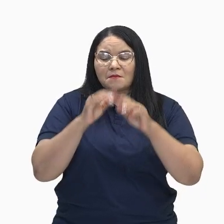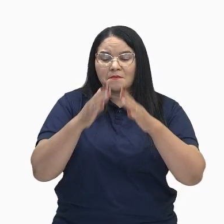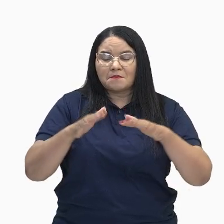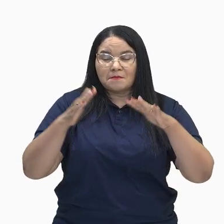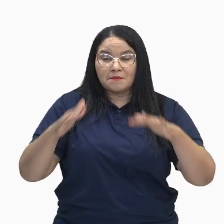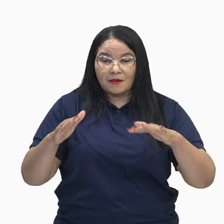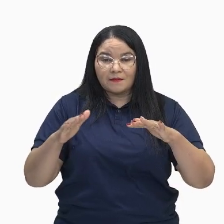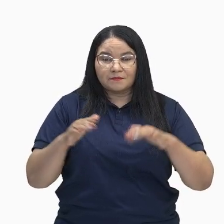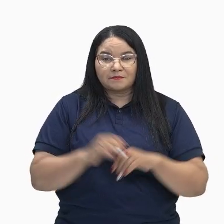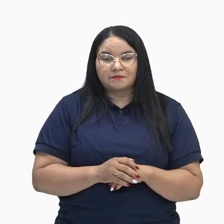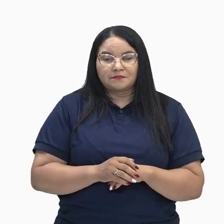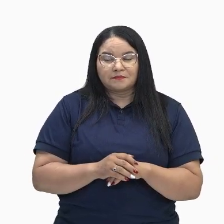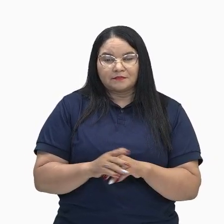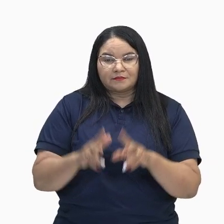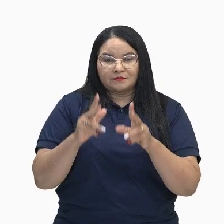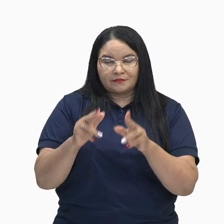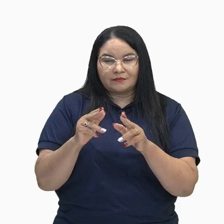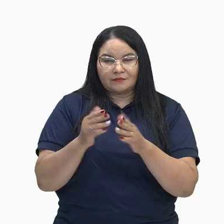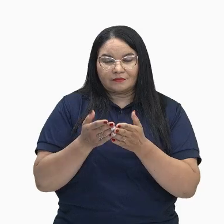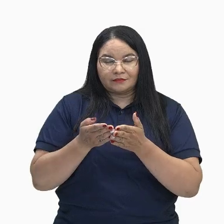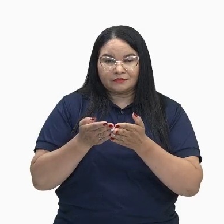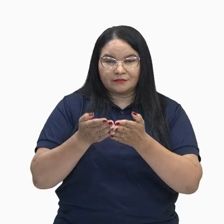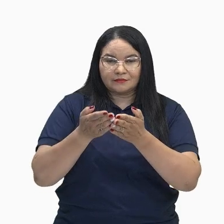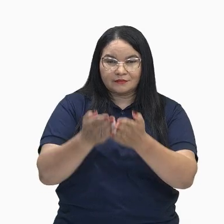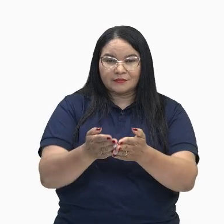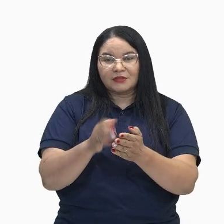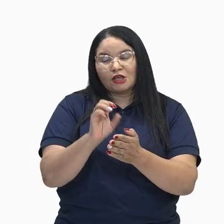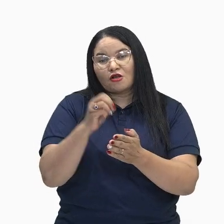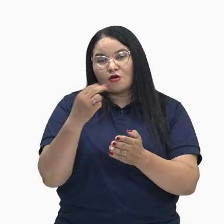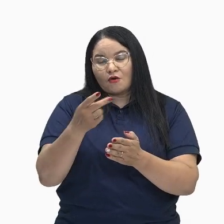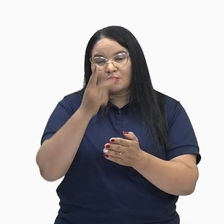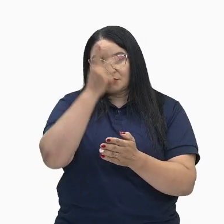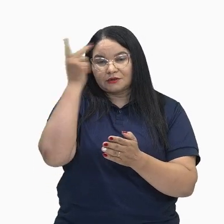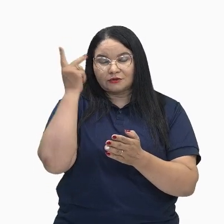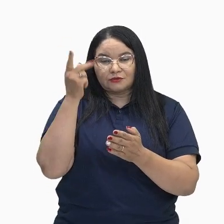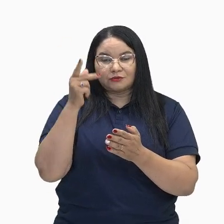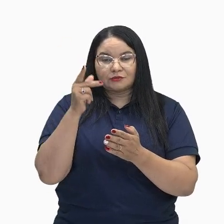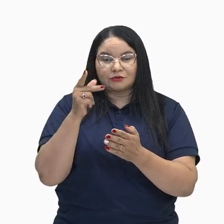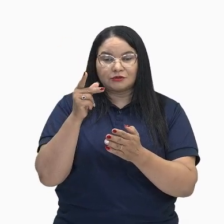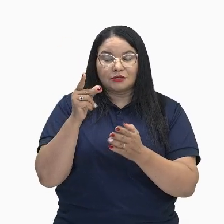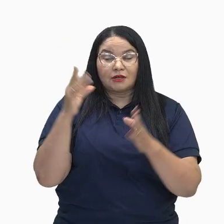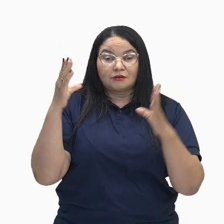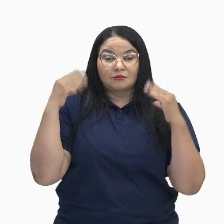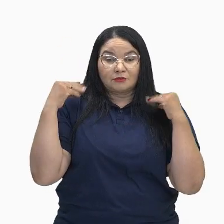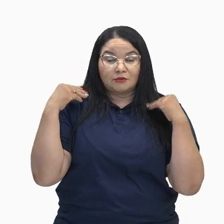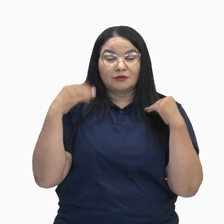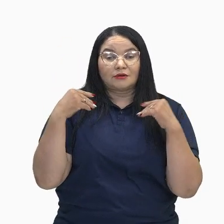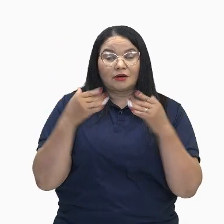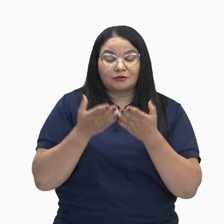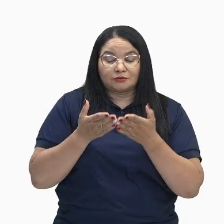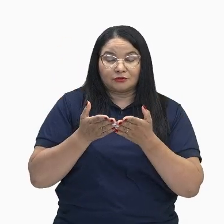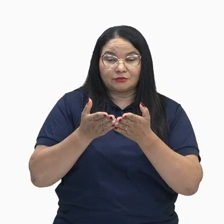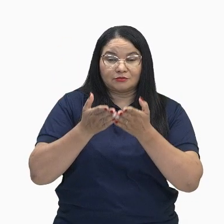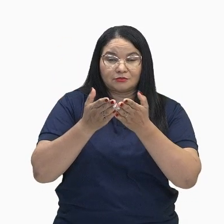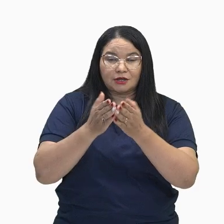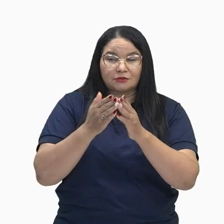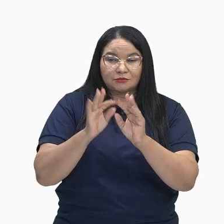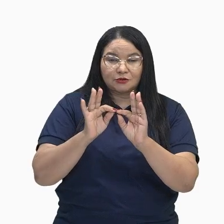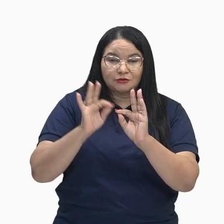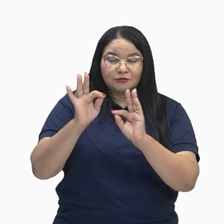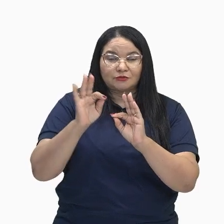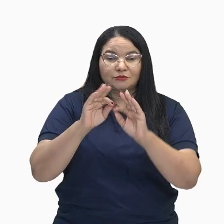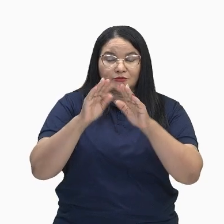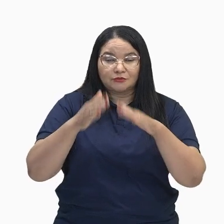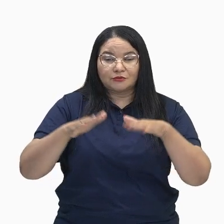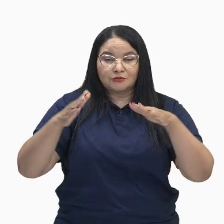a gente pode dizer as grandes navegações, né? Ou então os marinheiros que iam para navegar no mar,